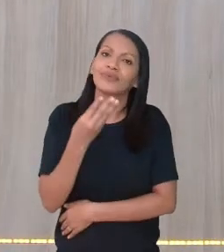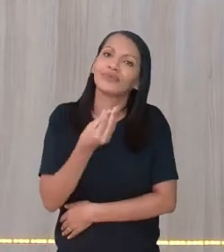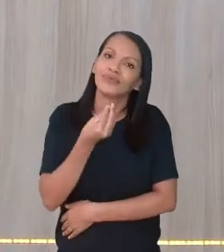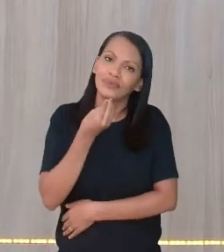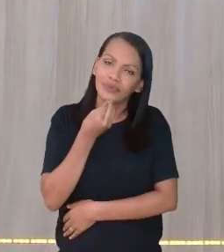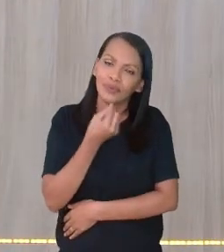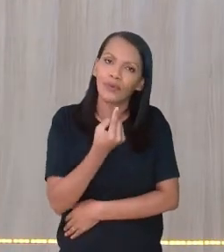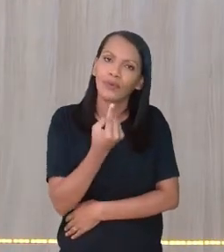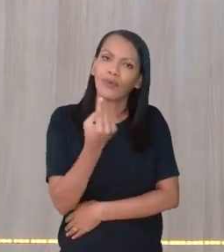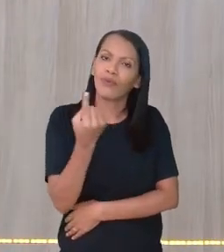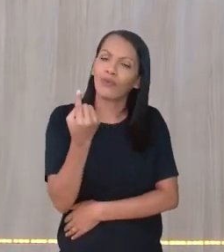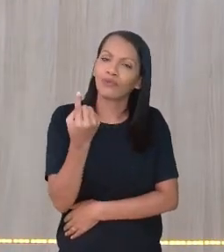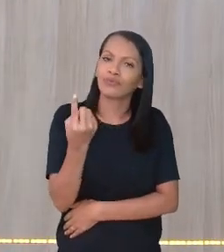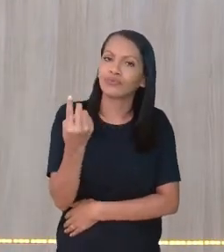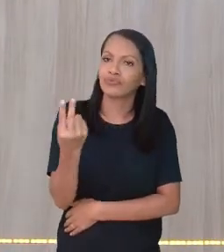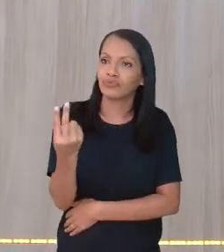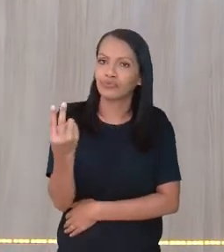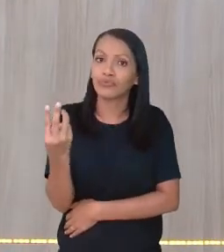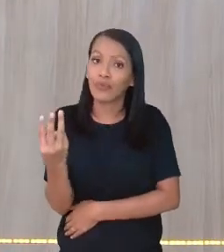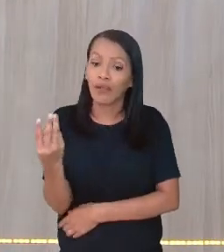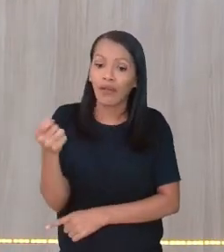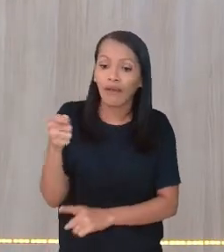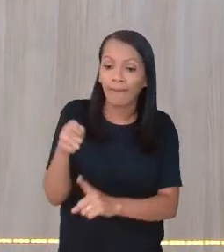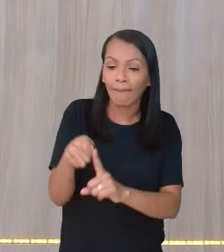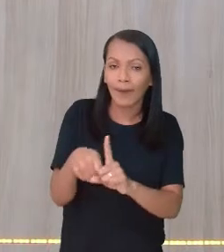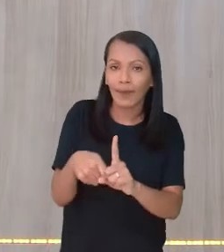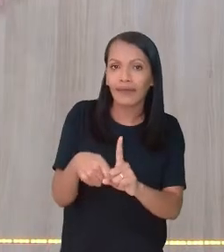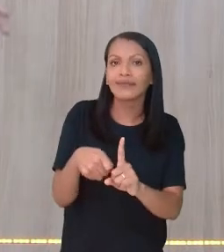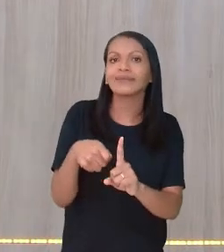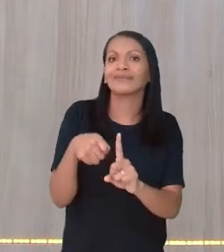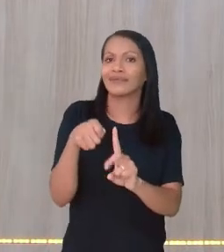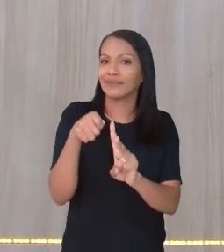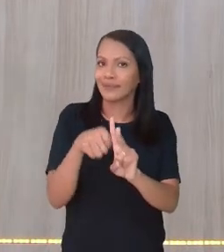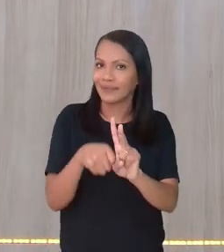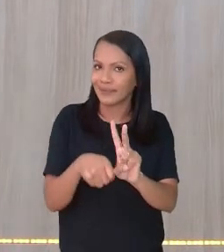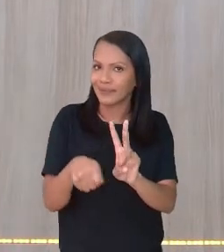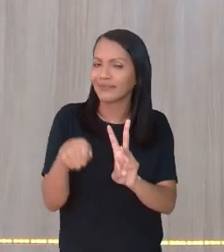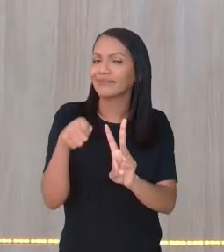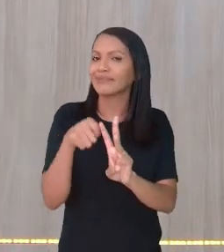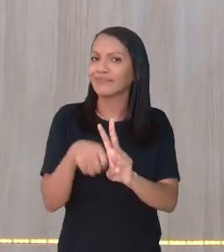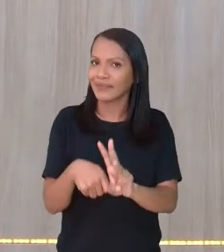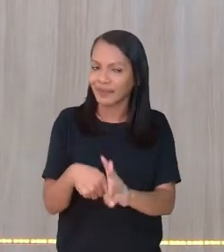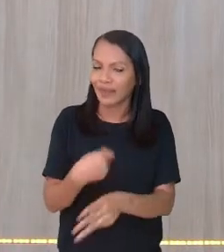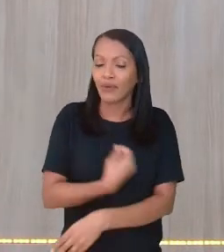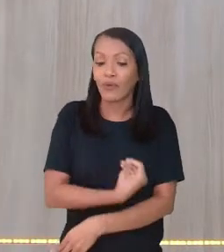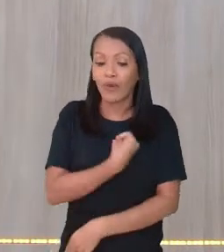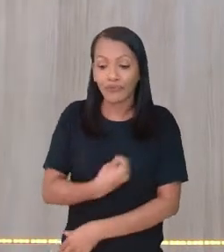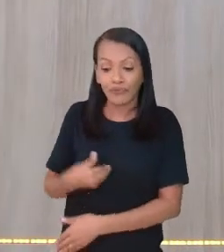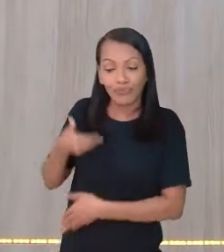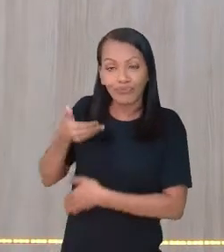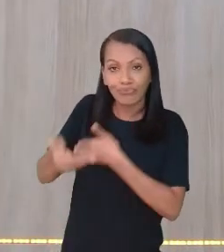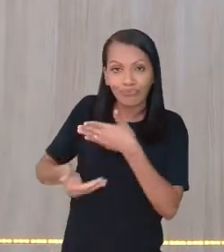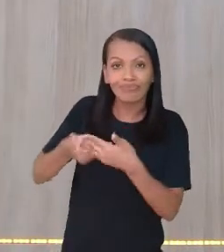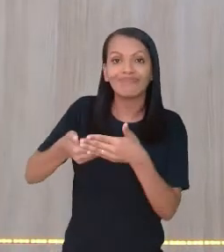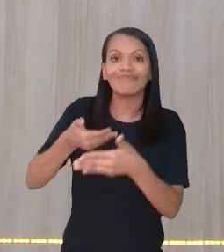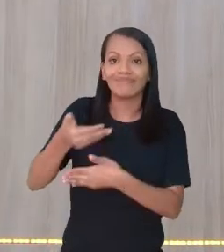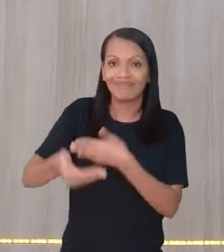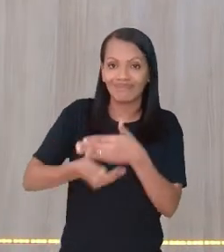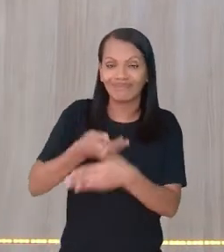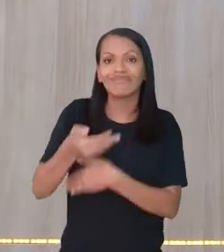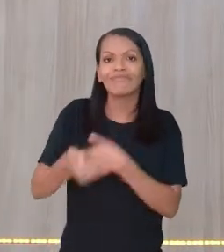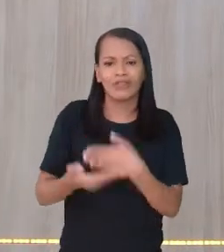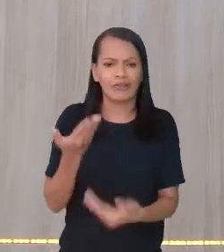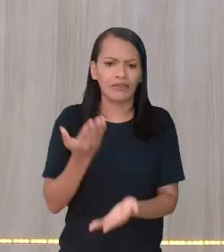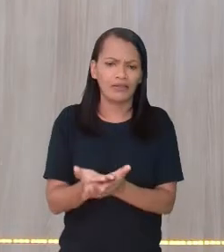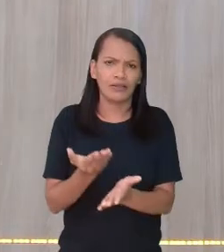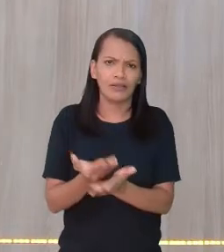um mês, 6 meses, 1 ano, é em relação aí a toda uma vida acadêmica, beleza? Então, a gente está falando agora